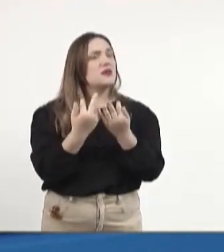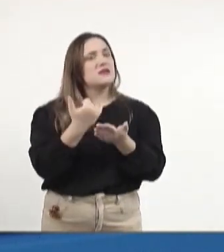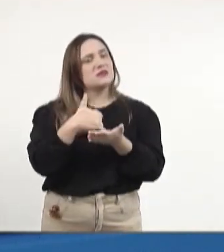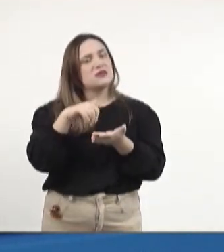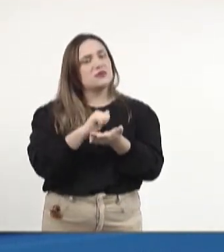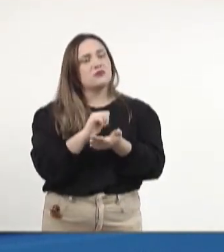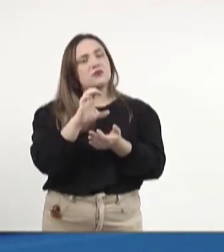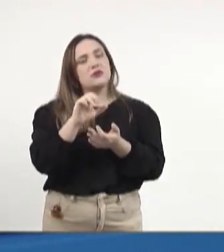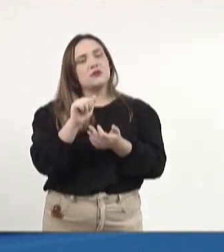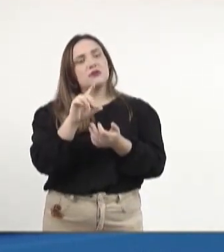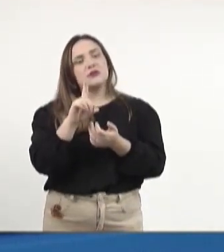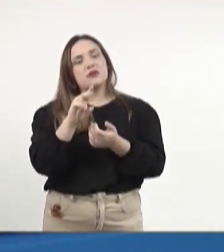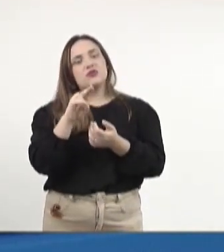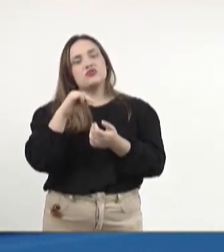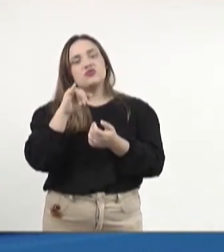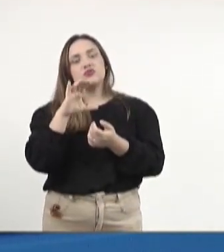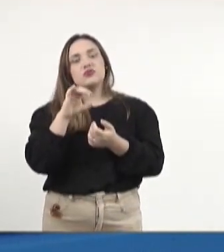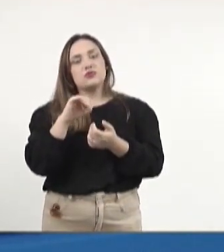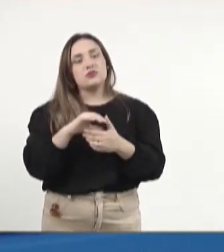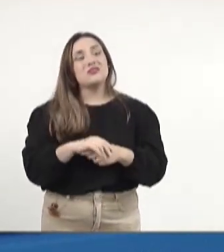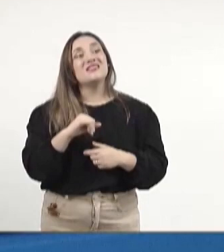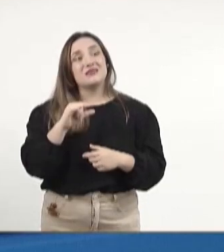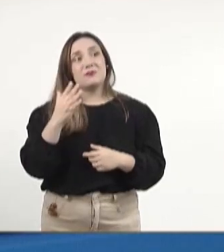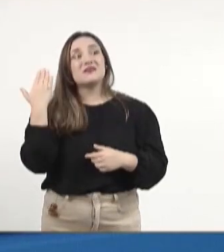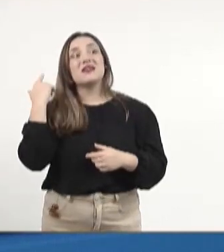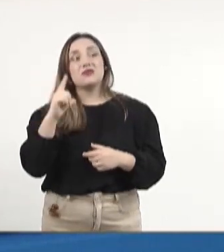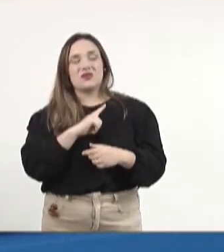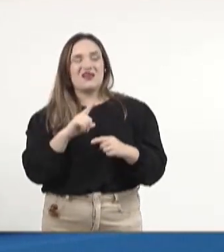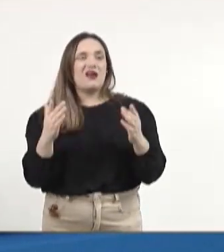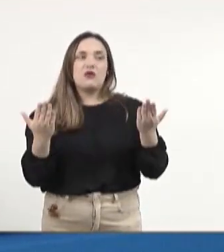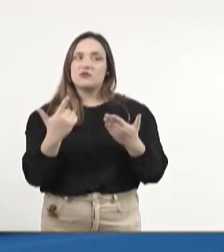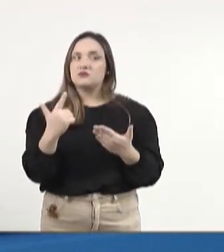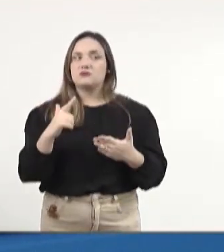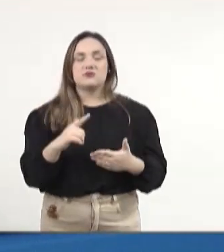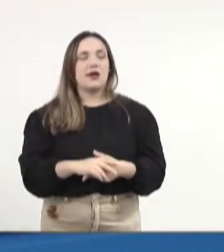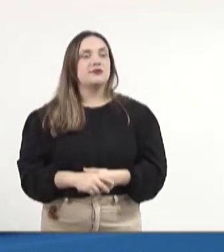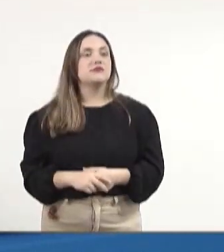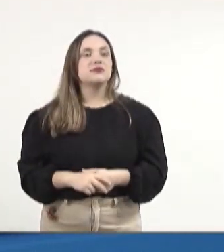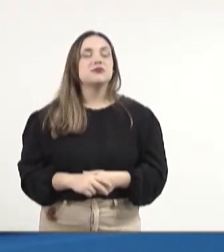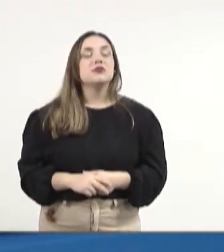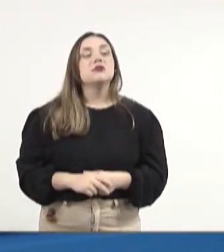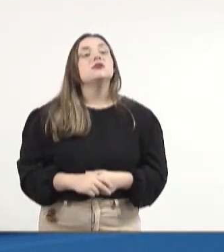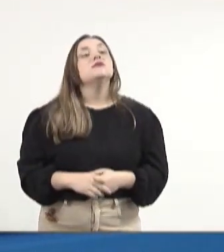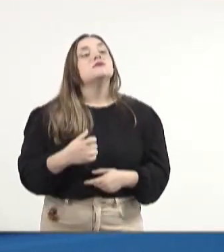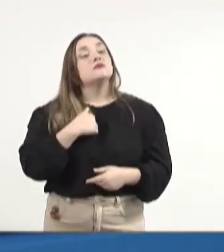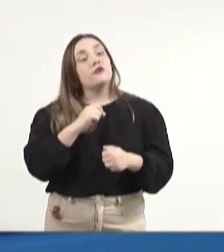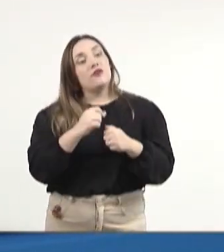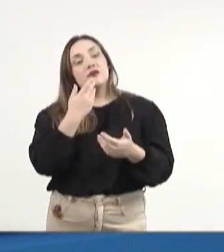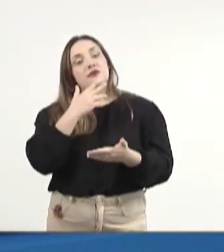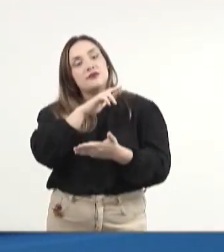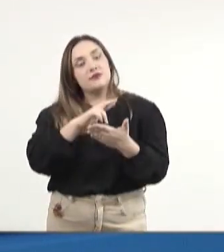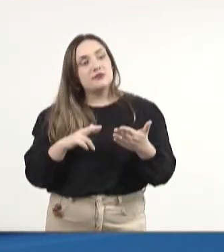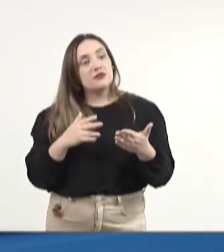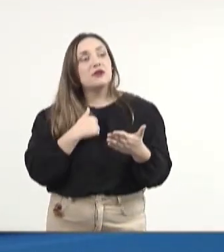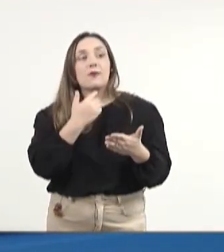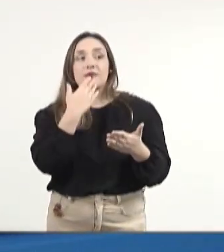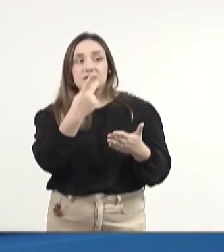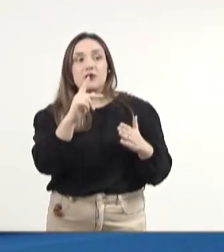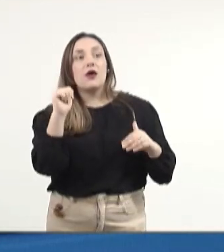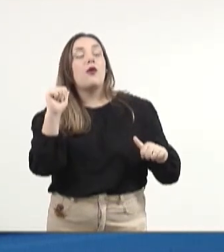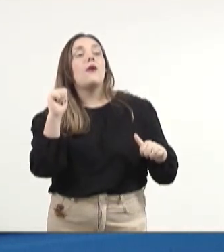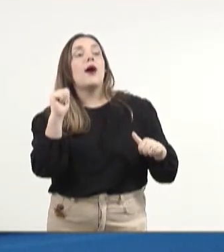Único. Parece que isso não está acontecendo, e se acontecia, não está acontecendo mais. Então, estou encaminhando esse requerimento, e aí pedi o apoio do senhor